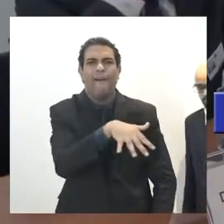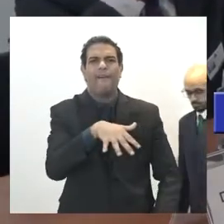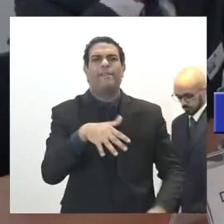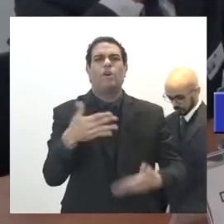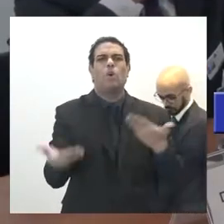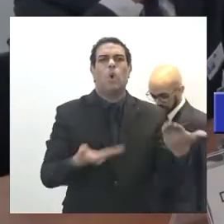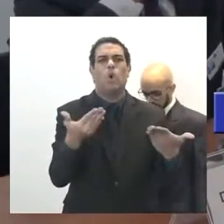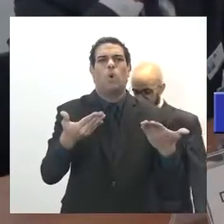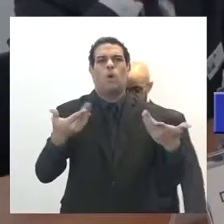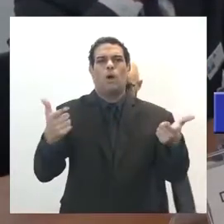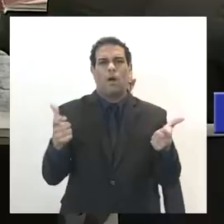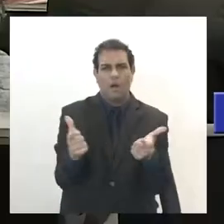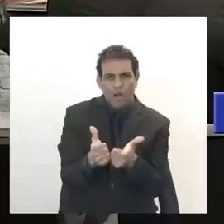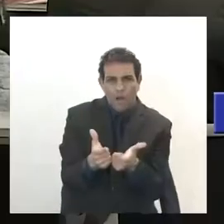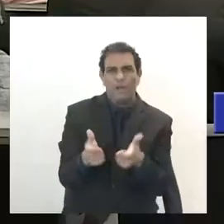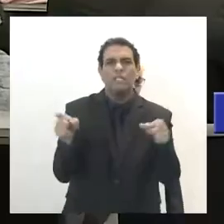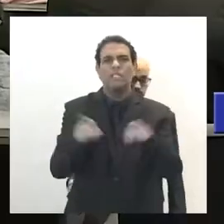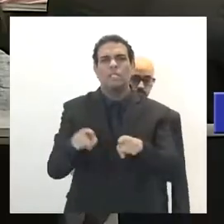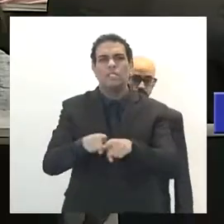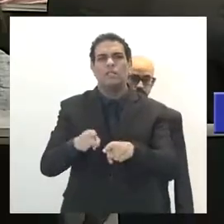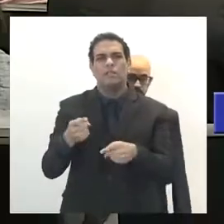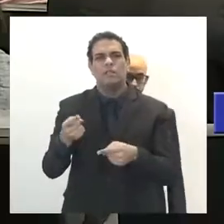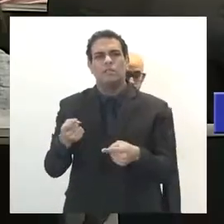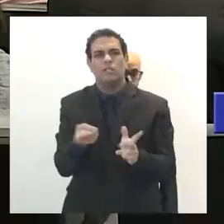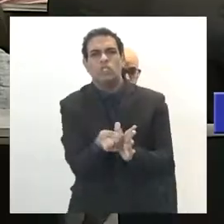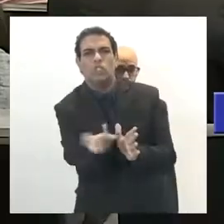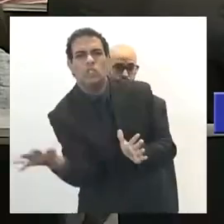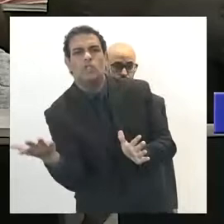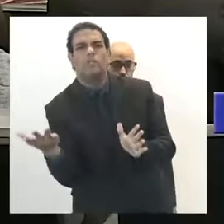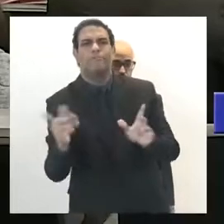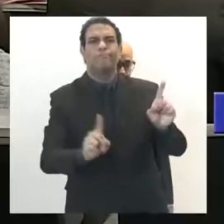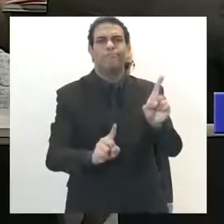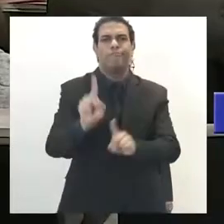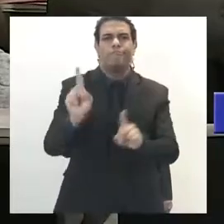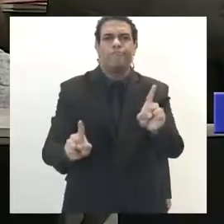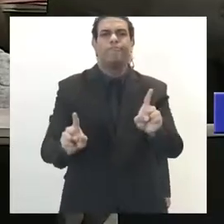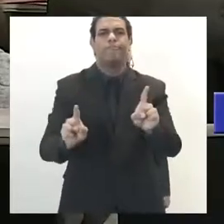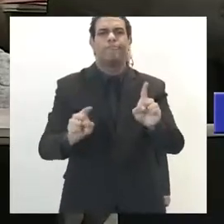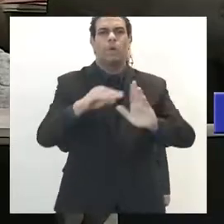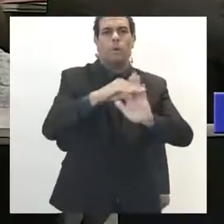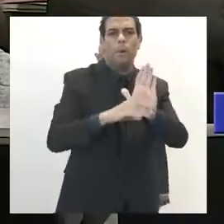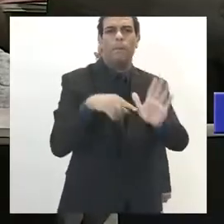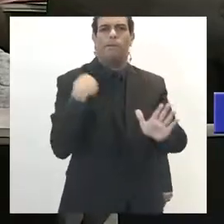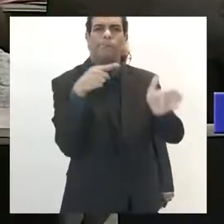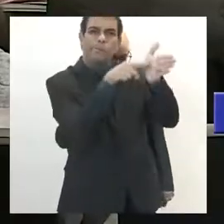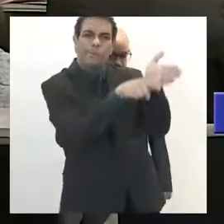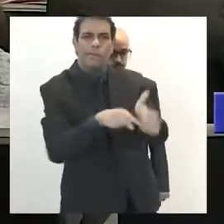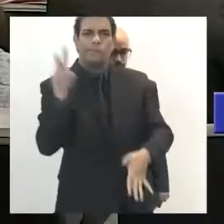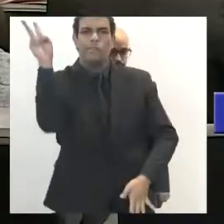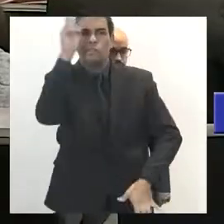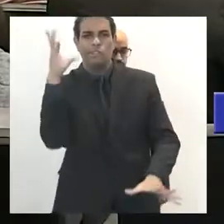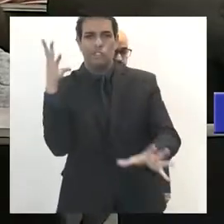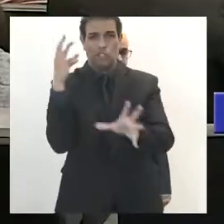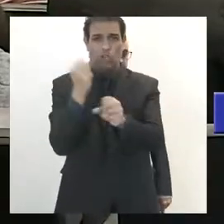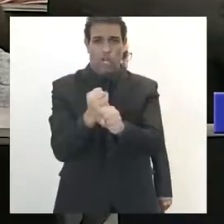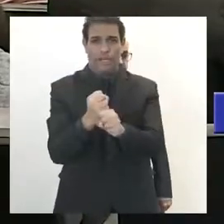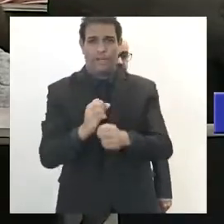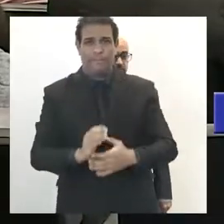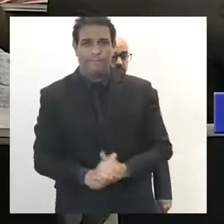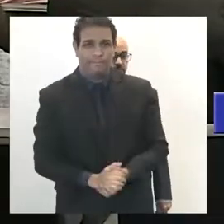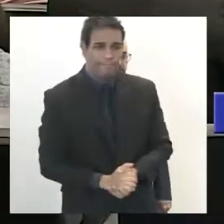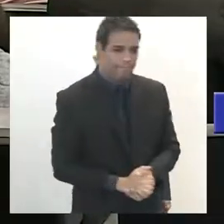modo de produção capitalista que são desmontados né pelos dados pela pelos gráficos pelas tabelas pela análise de histórico Então quero que dizer o seguinte